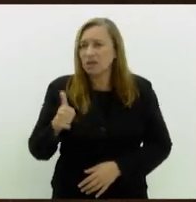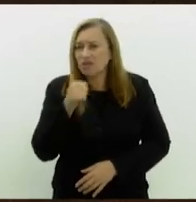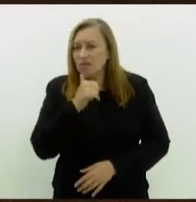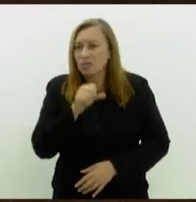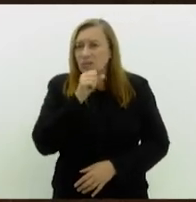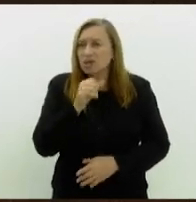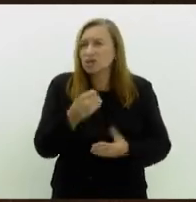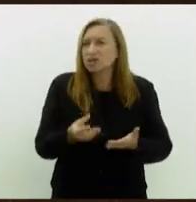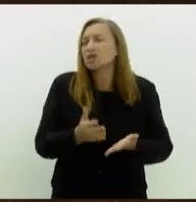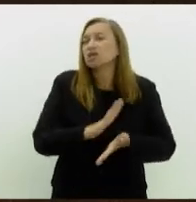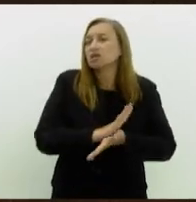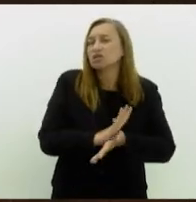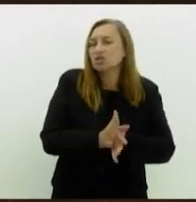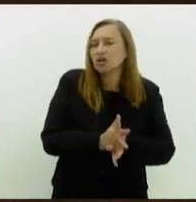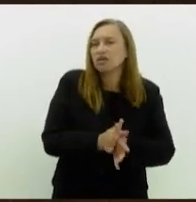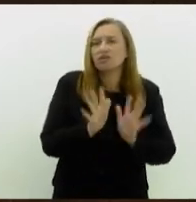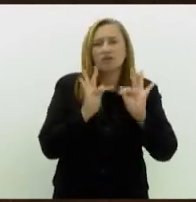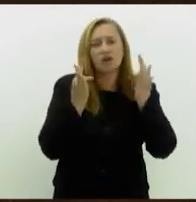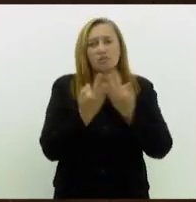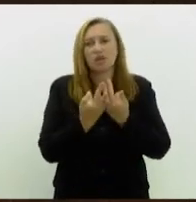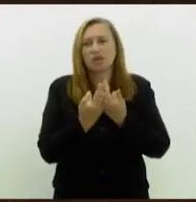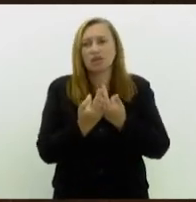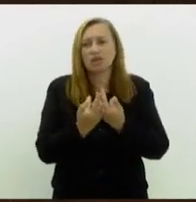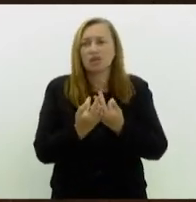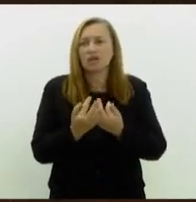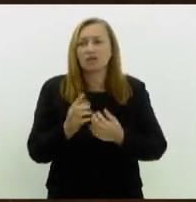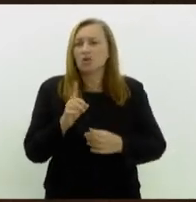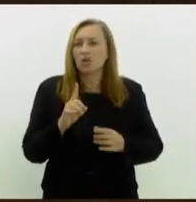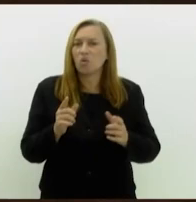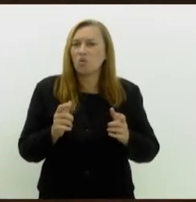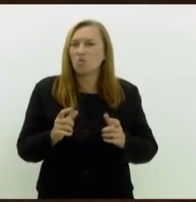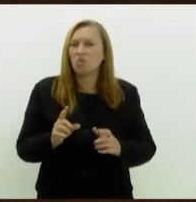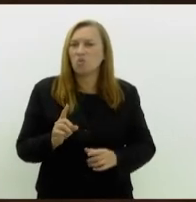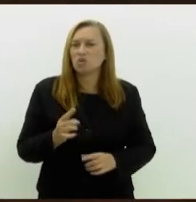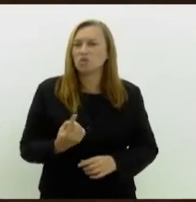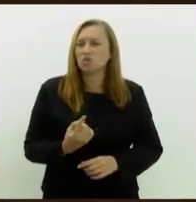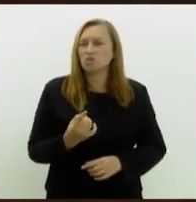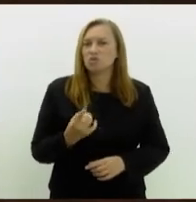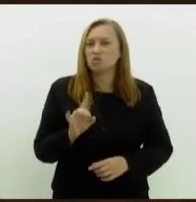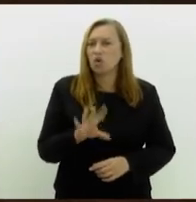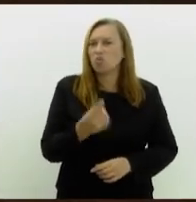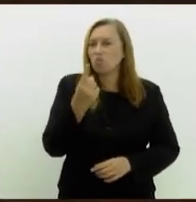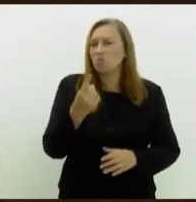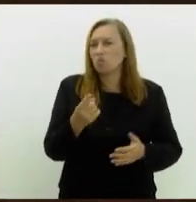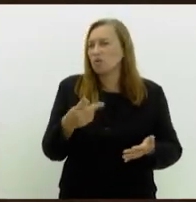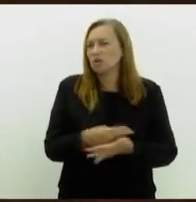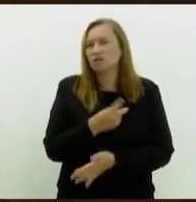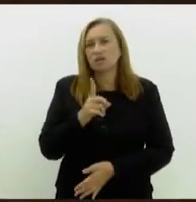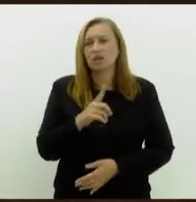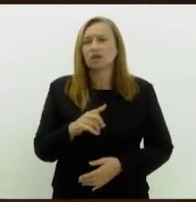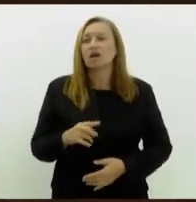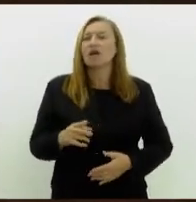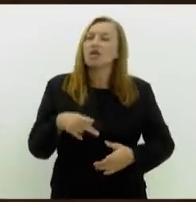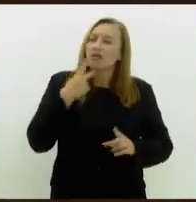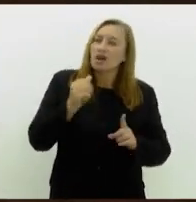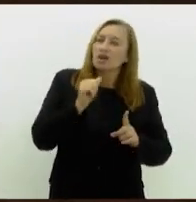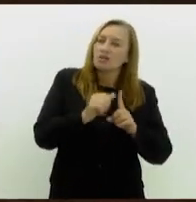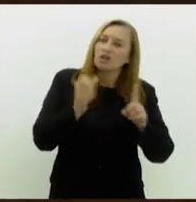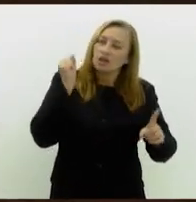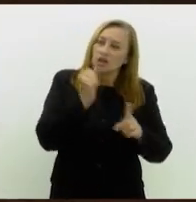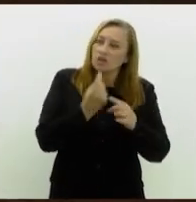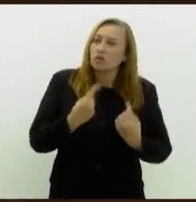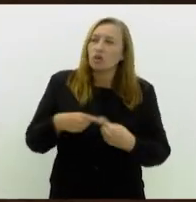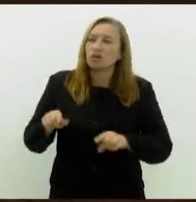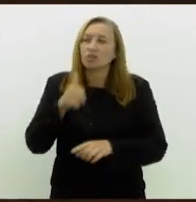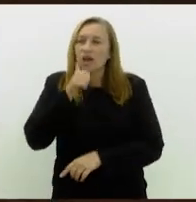e é claro esse não é um caso isolado porque muitas vezes a gente fala do feminicídio da violência contra a mulher e